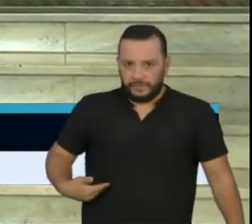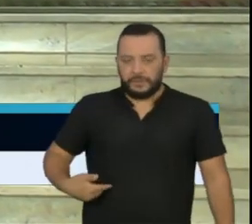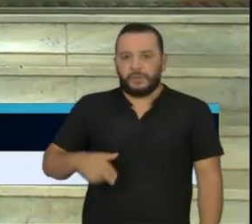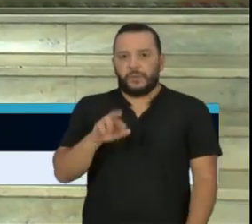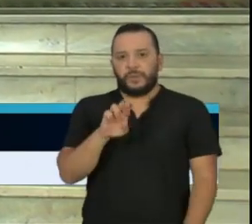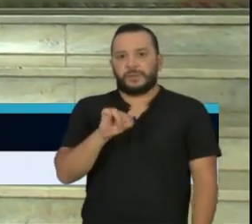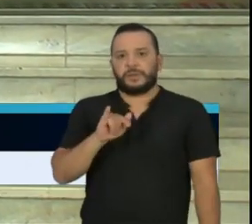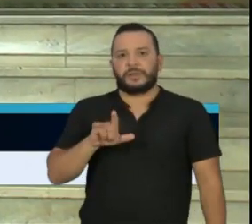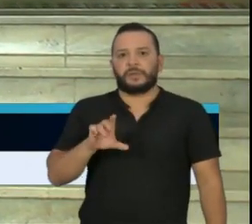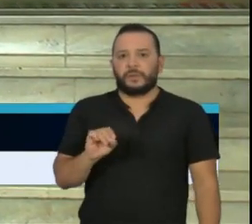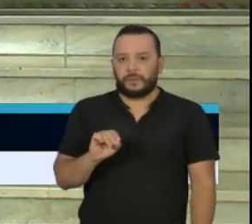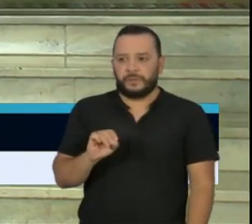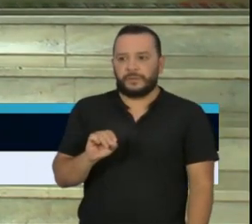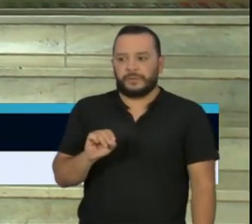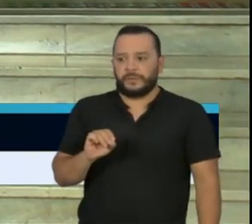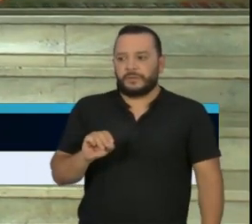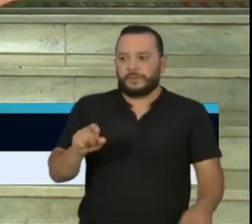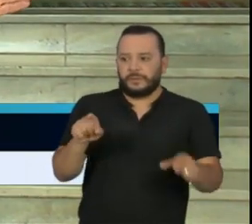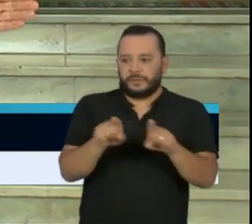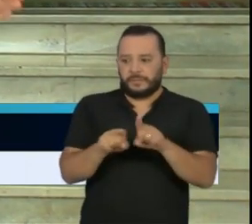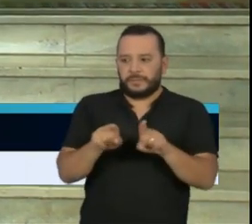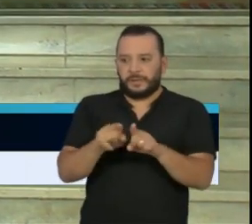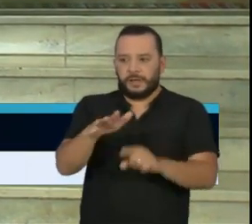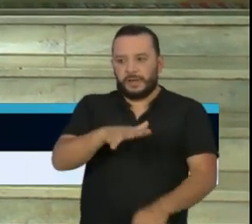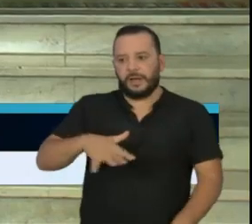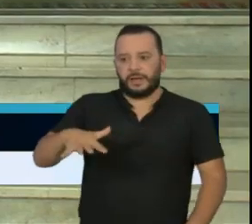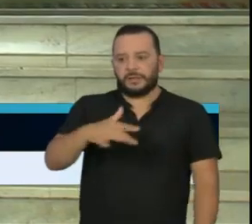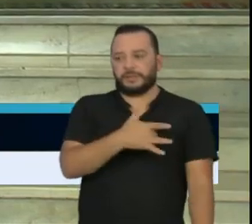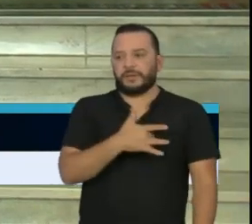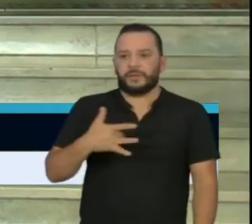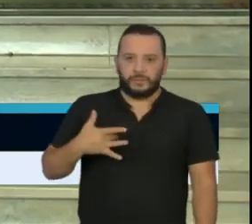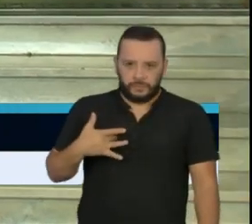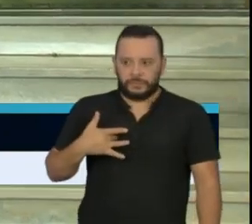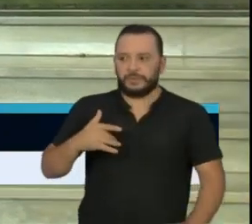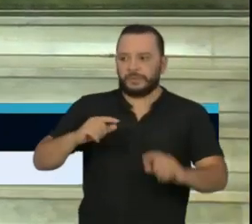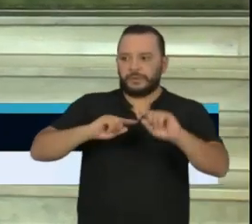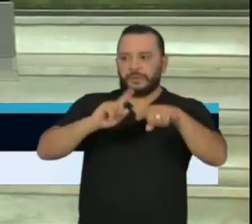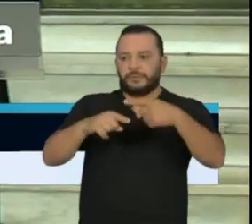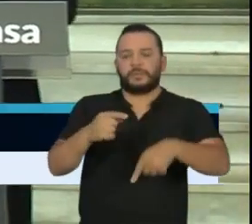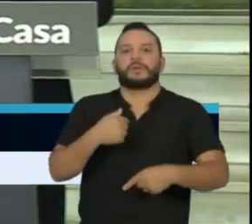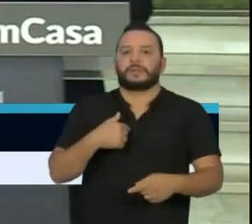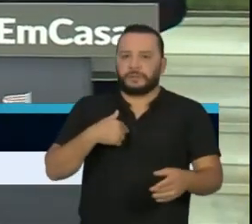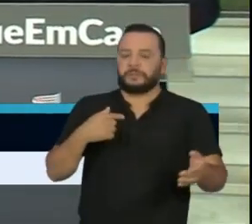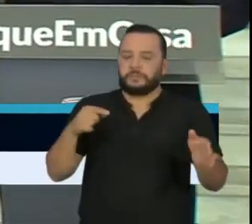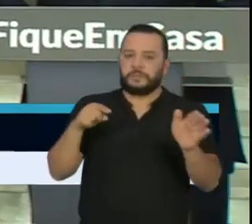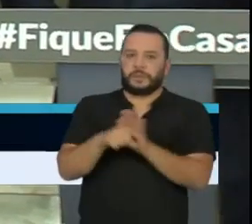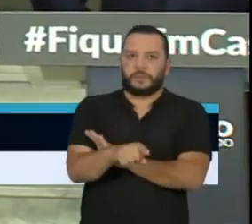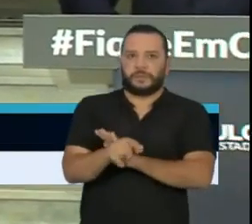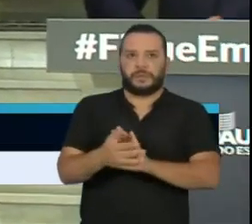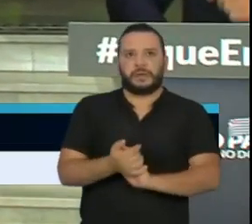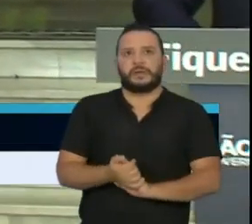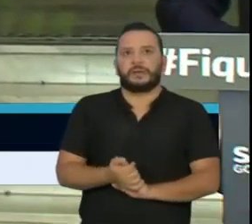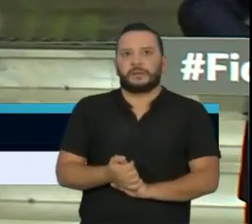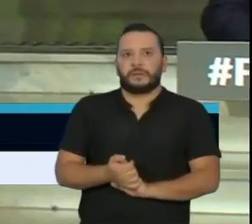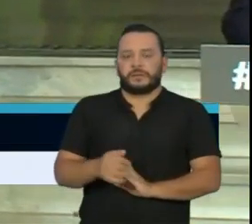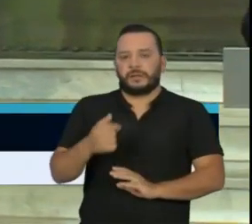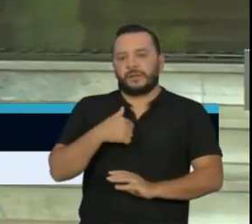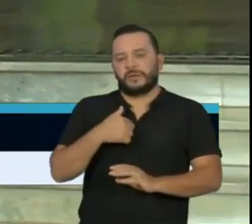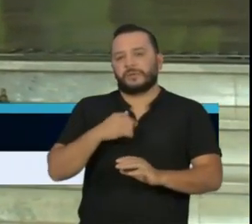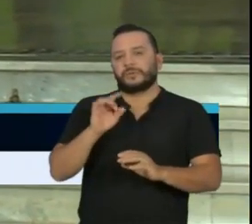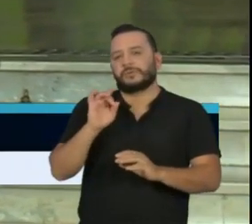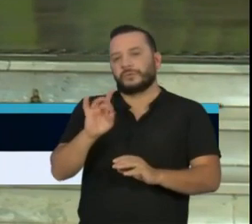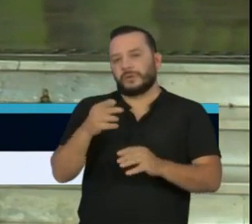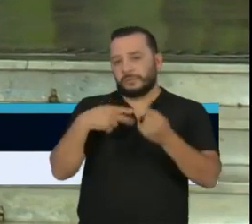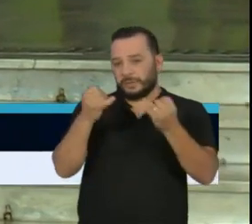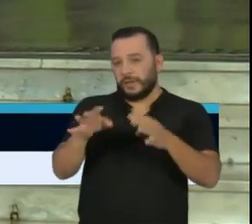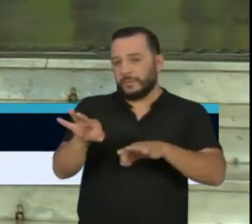Rodrigo Garcia. E aí vamos para a saúde e, na sequência, as perguntas. Rodrigo. Acho que apenas para reforçar, governador, que o